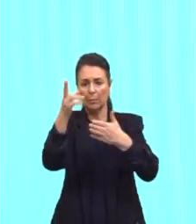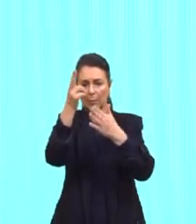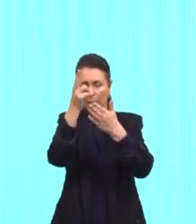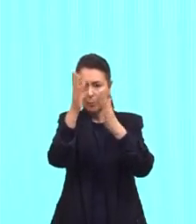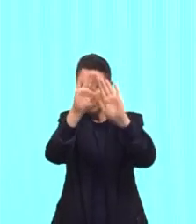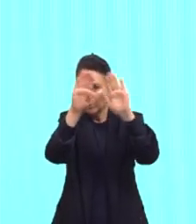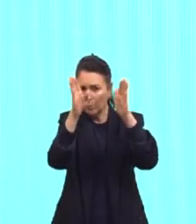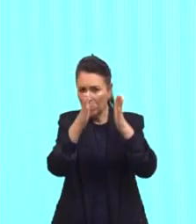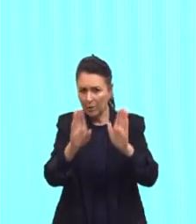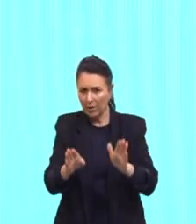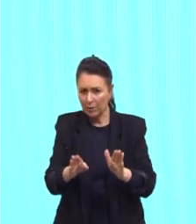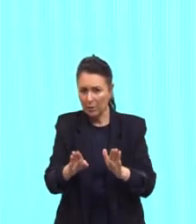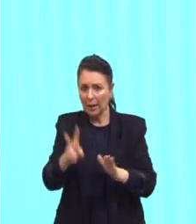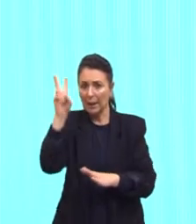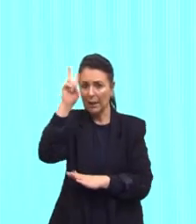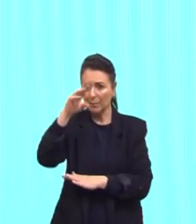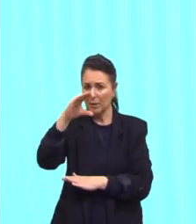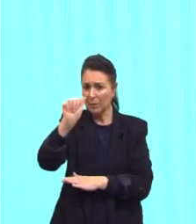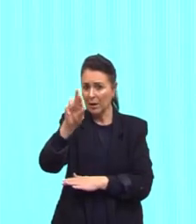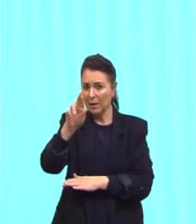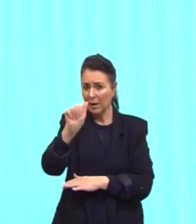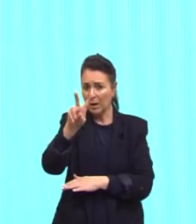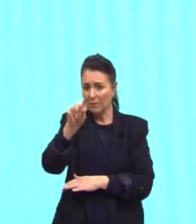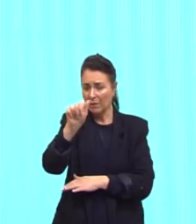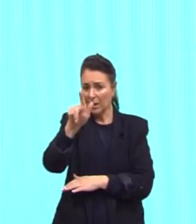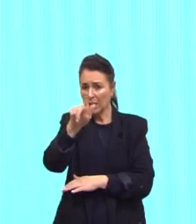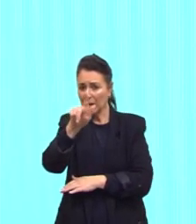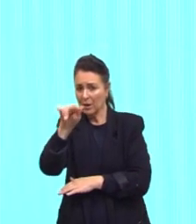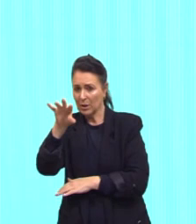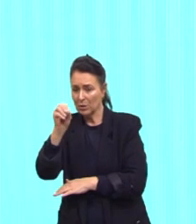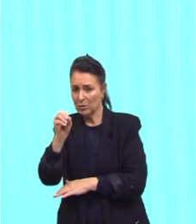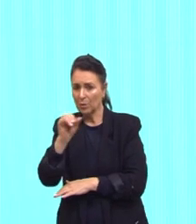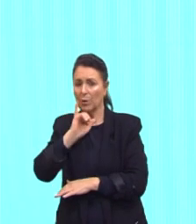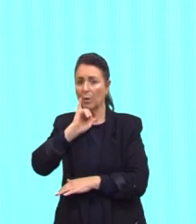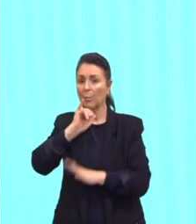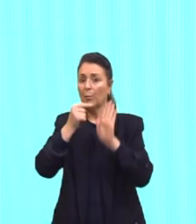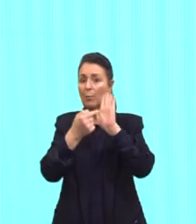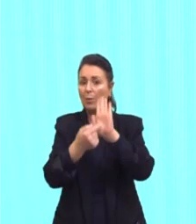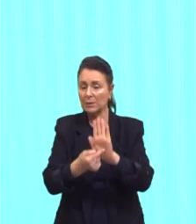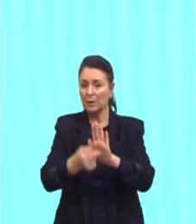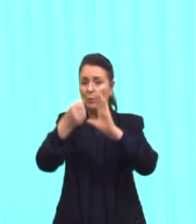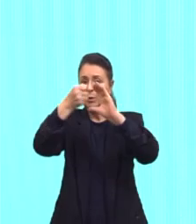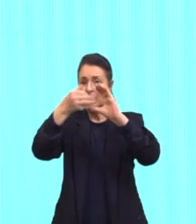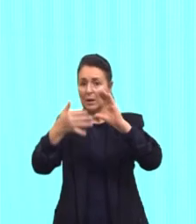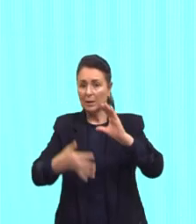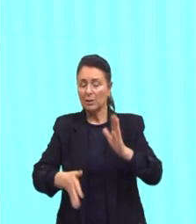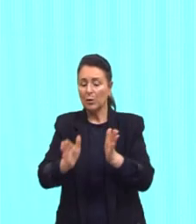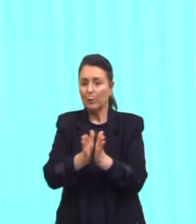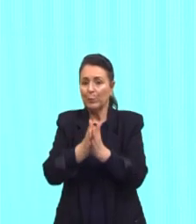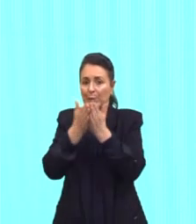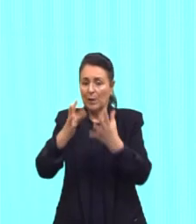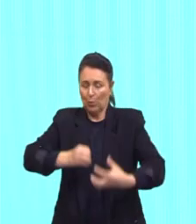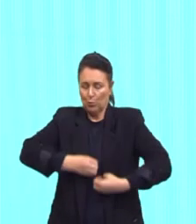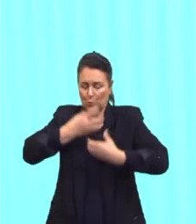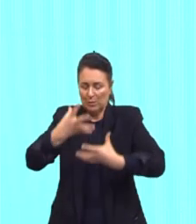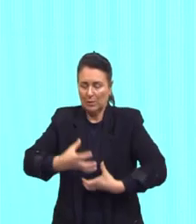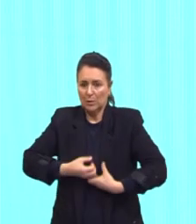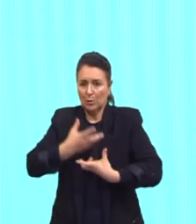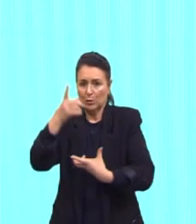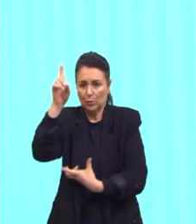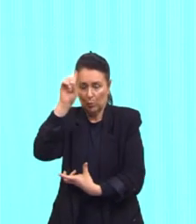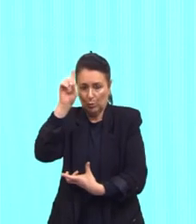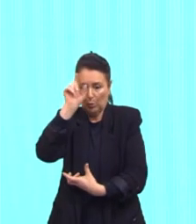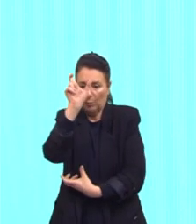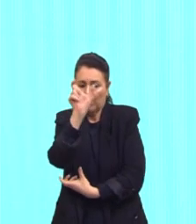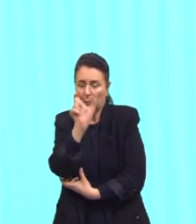lá do Caravaggio que a eu estou retratando narrativas bíblicas com expressões do cotidiano de